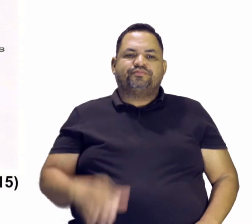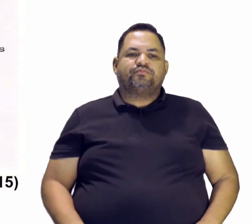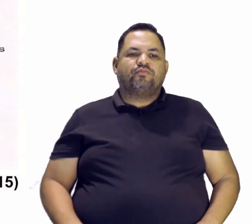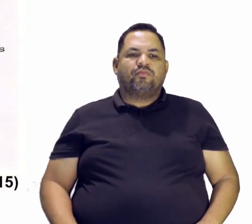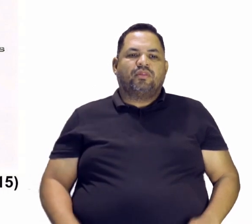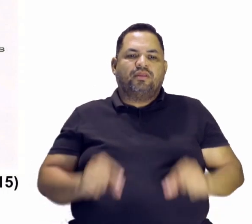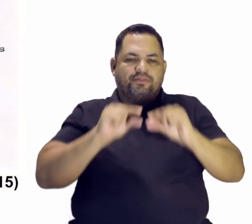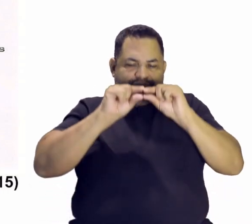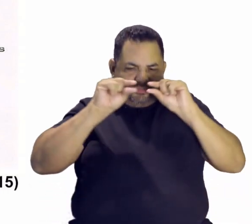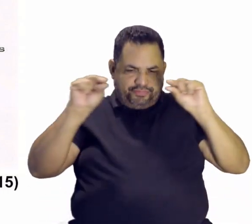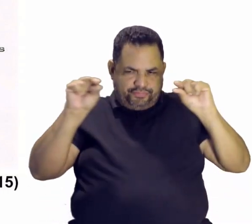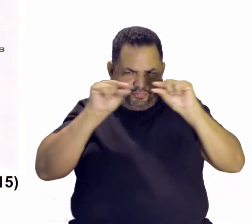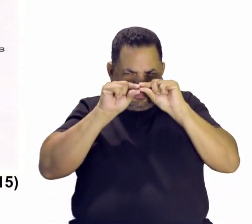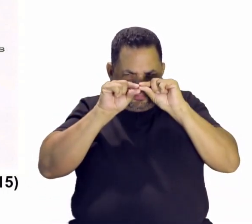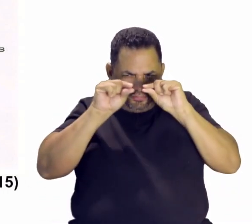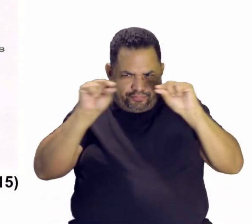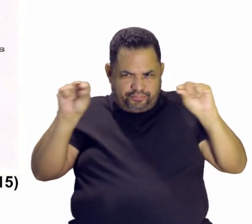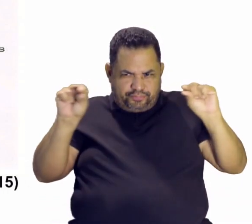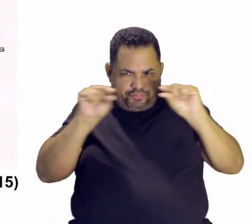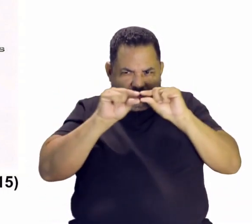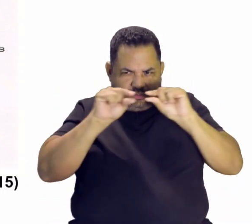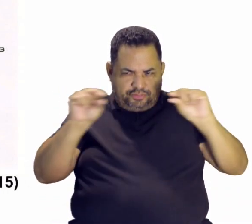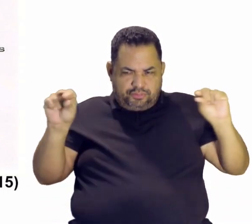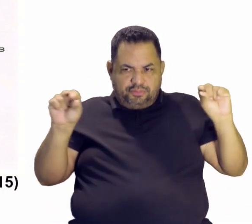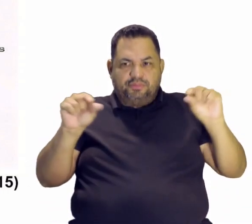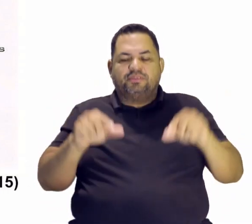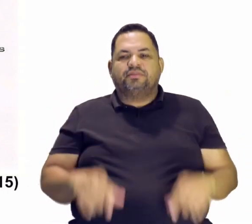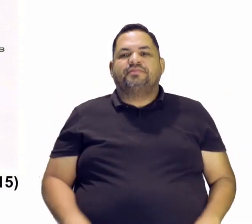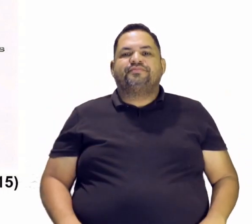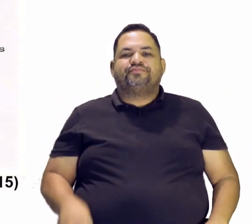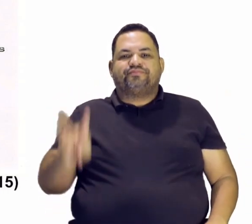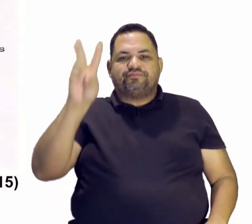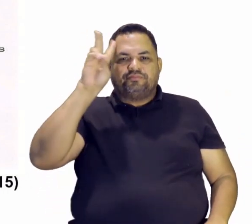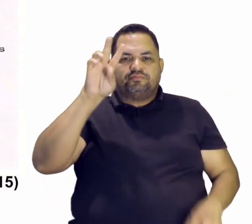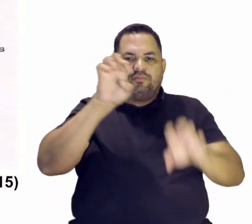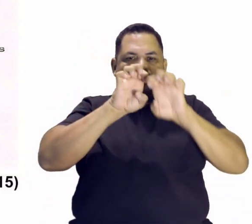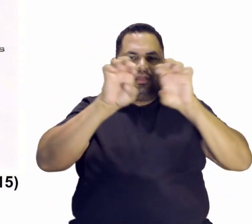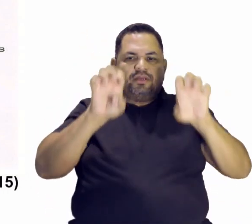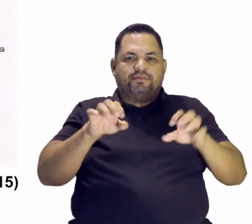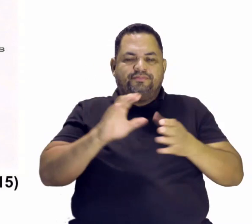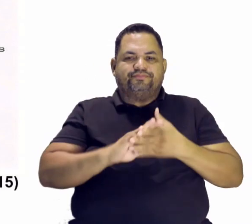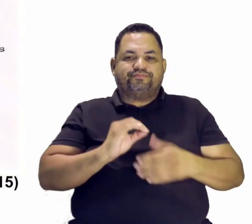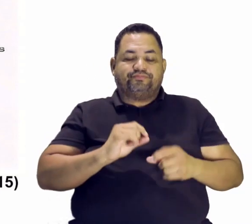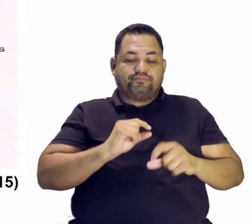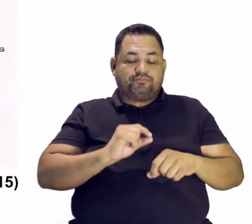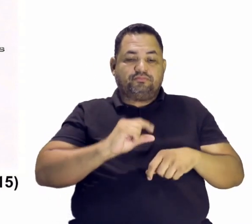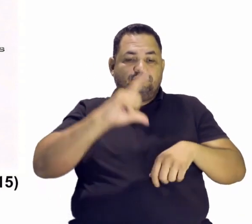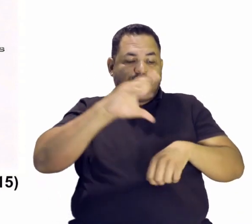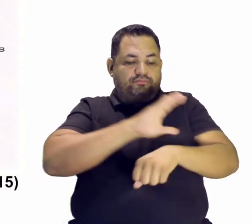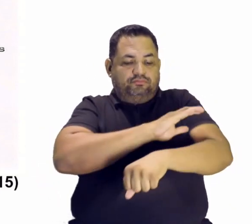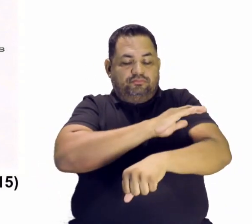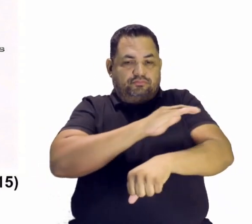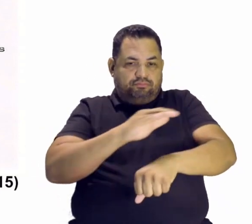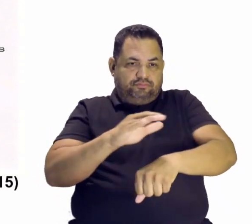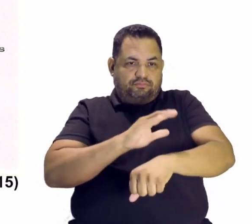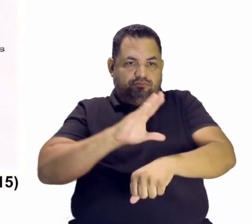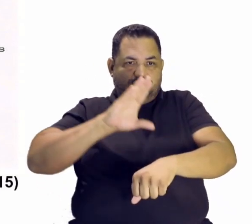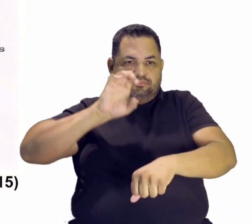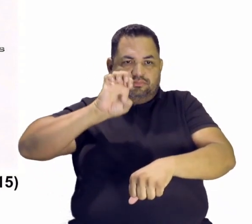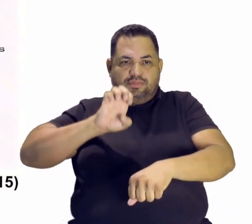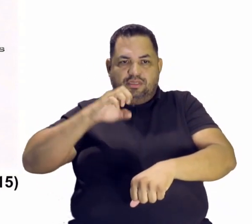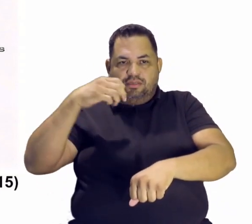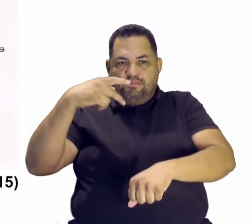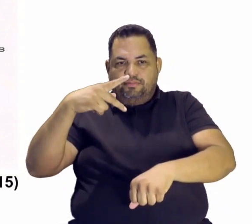mais fininho que eu te falei, lembra? Então, tu lembra aí das estruturas, a maior delas se chama epimísio,